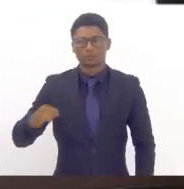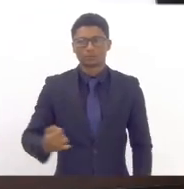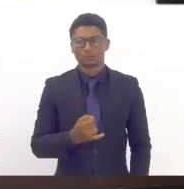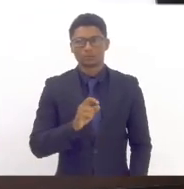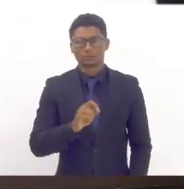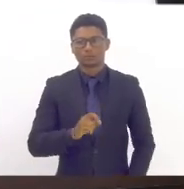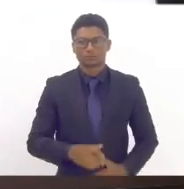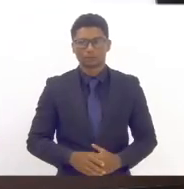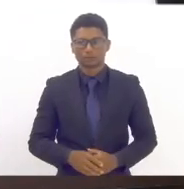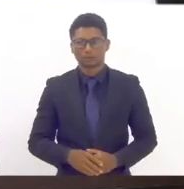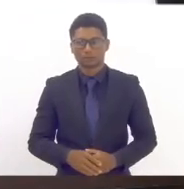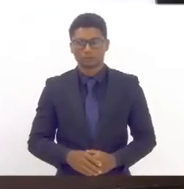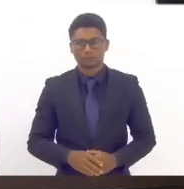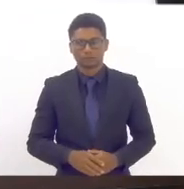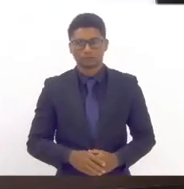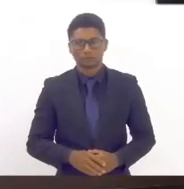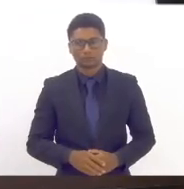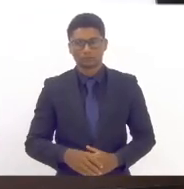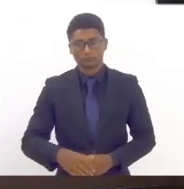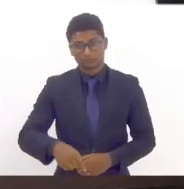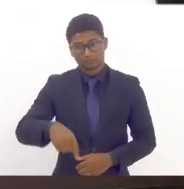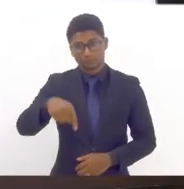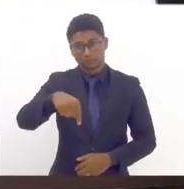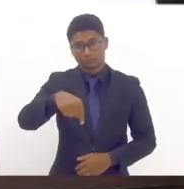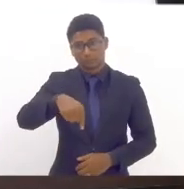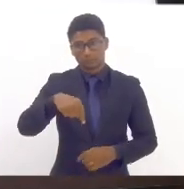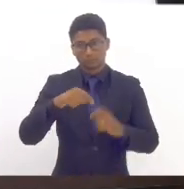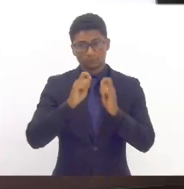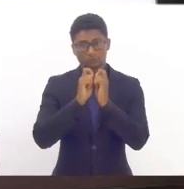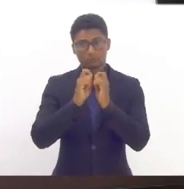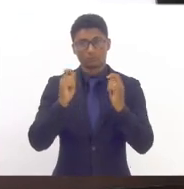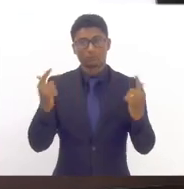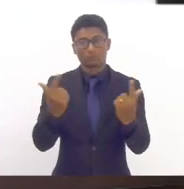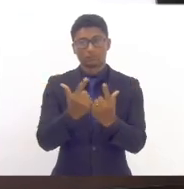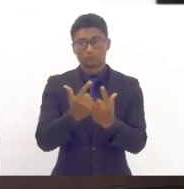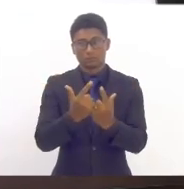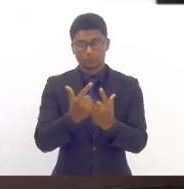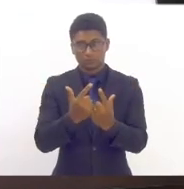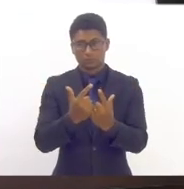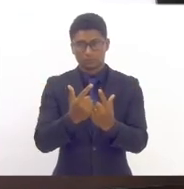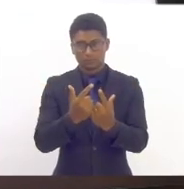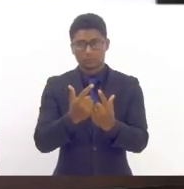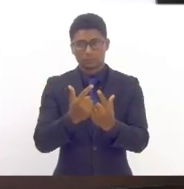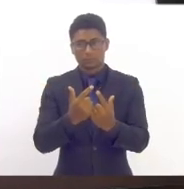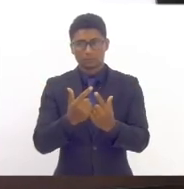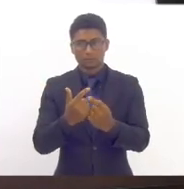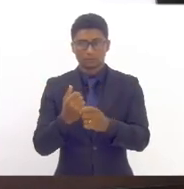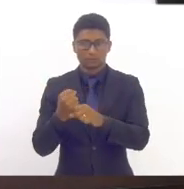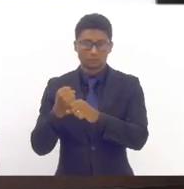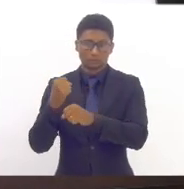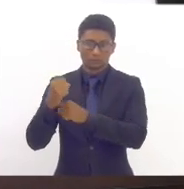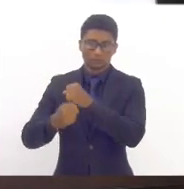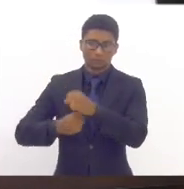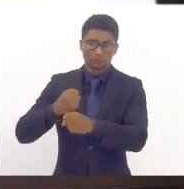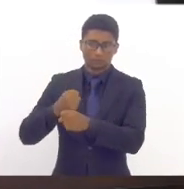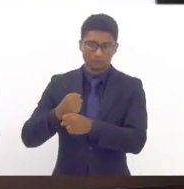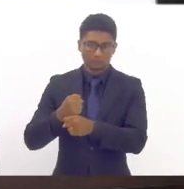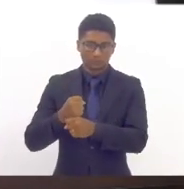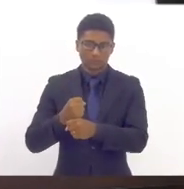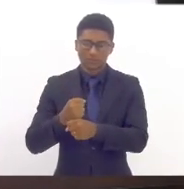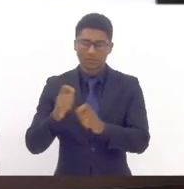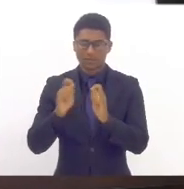melhor, essa casa não será a mesma a partir da próxima